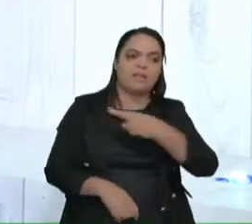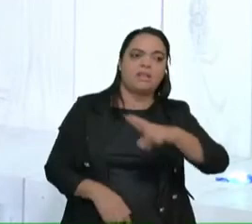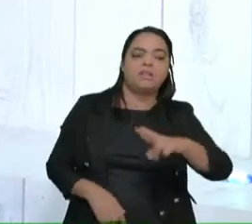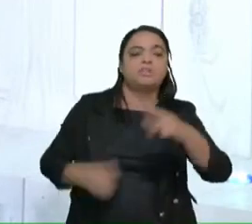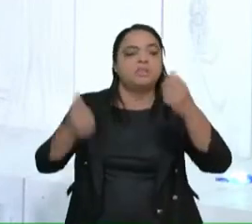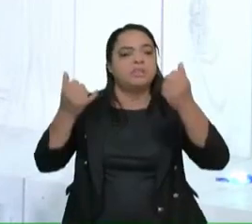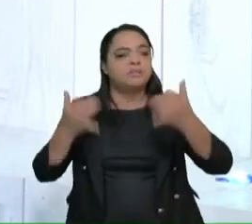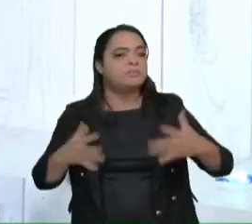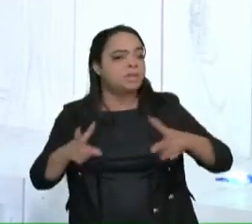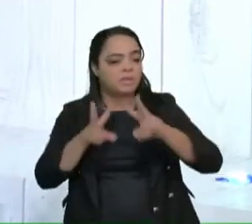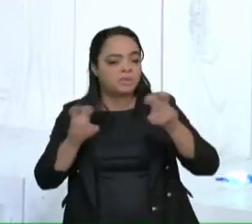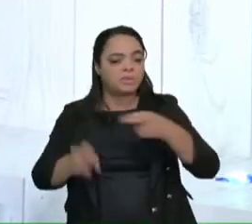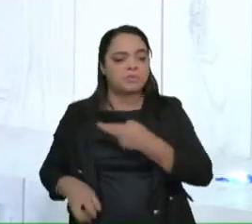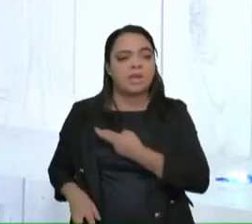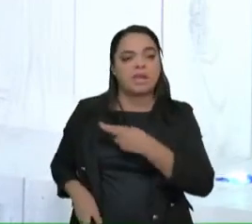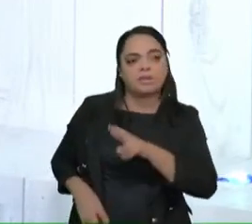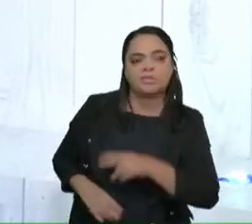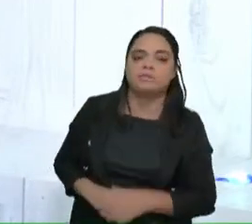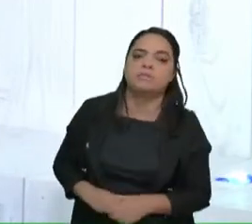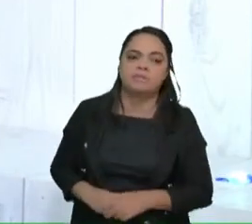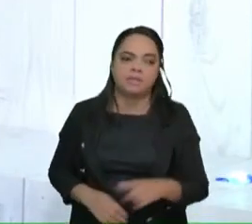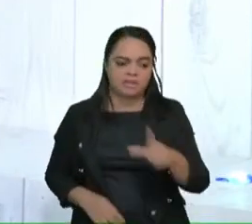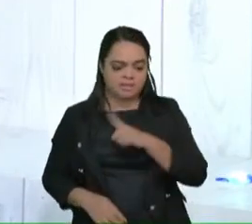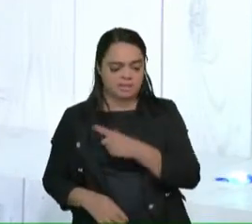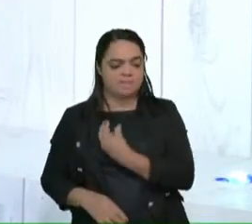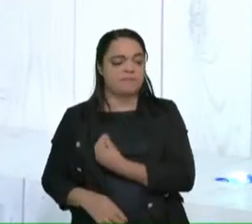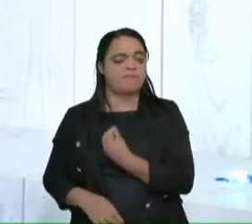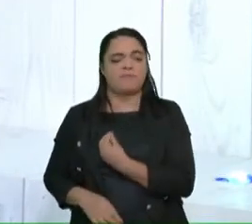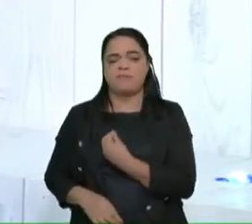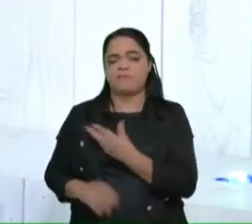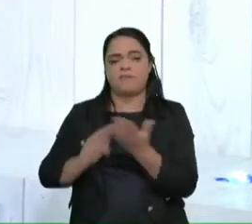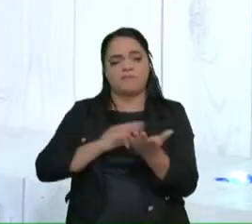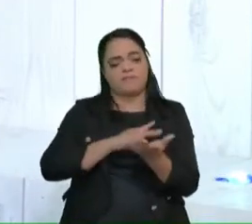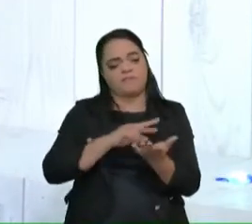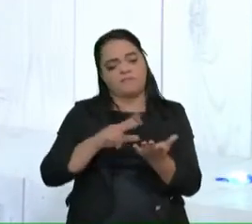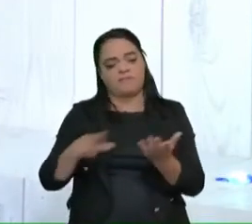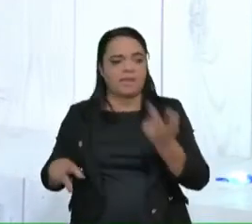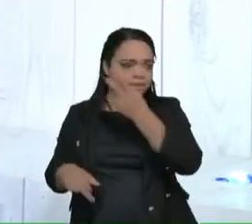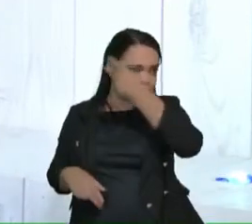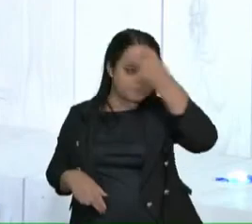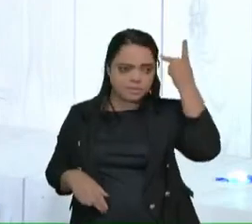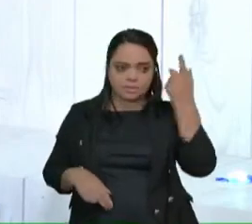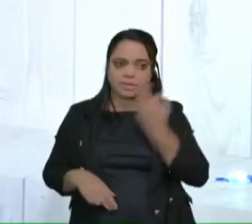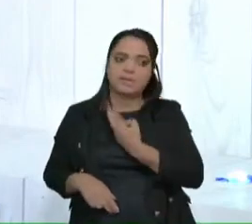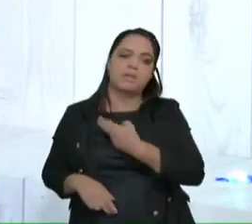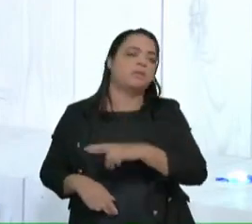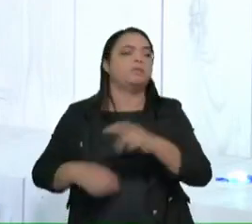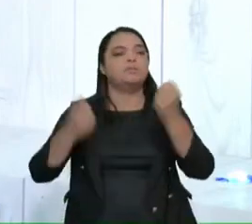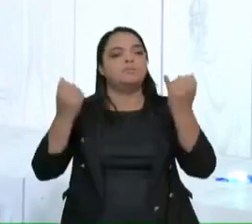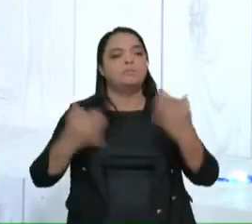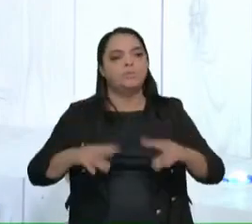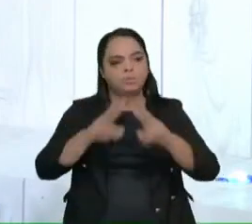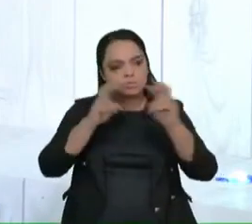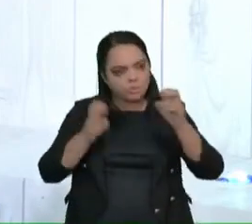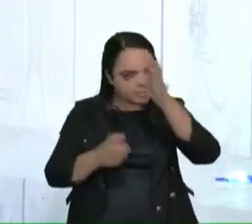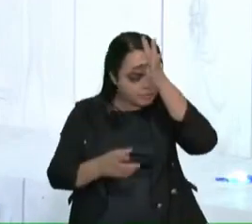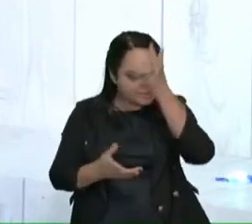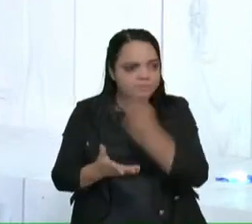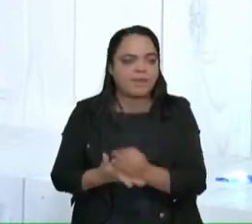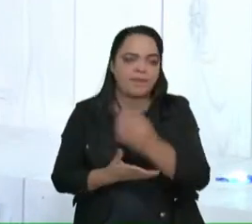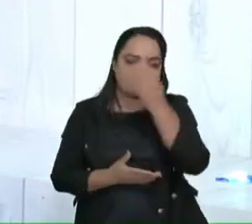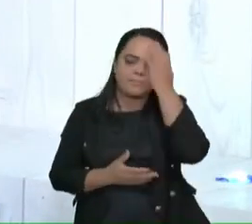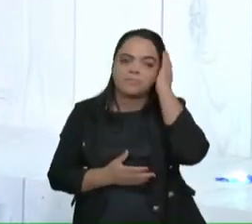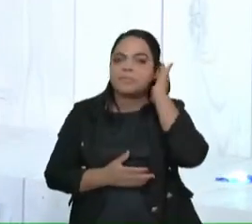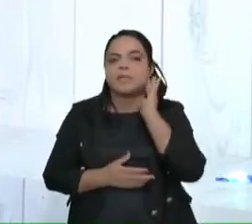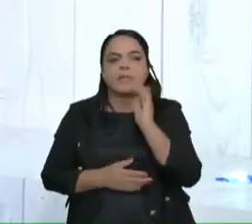falaram um pouco de suas religiões recebemos diversos líderes religiosos e que destacou a fé das pessoas se as pessoas